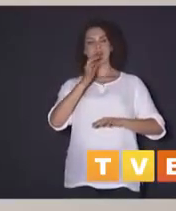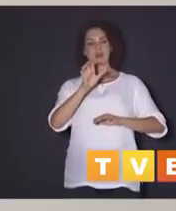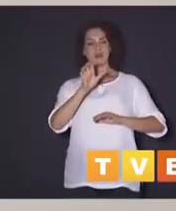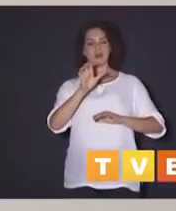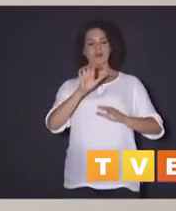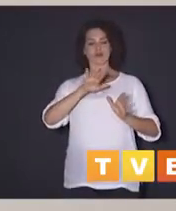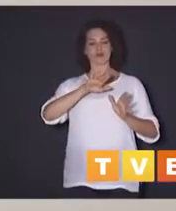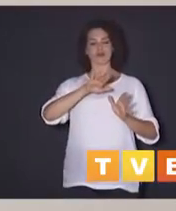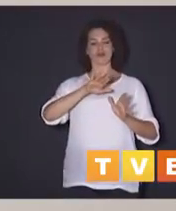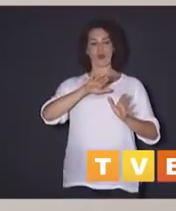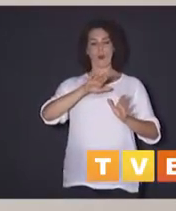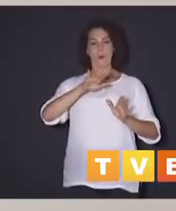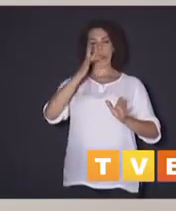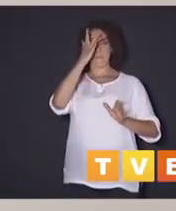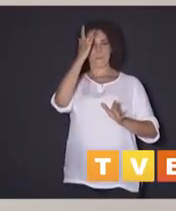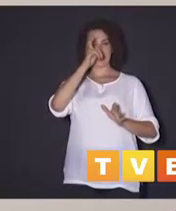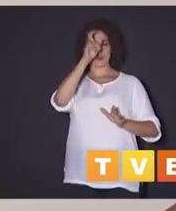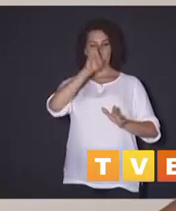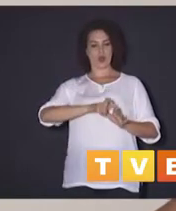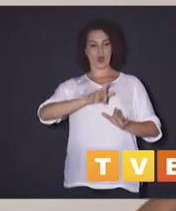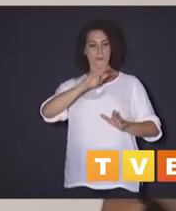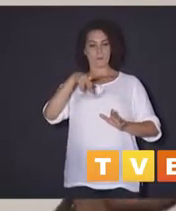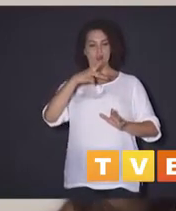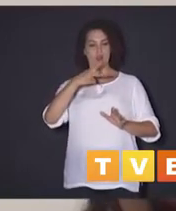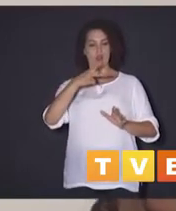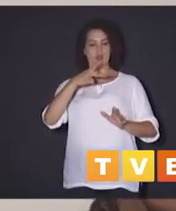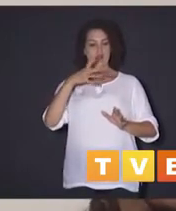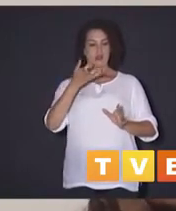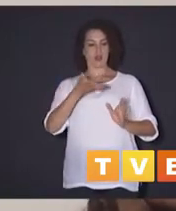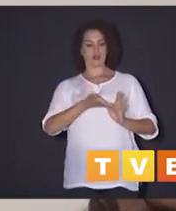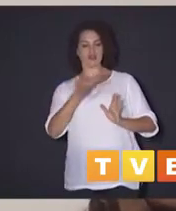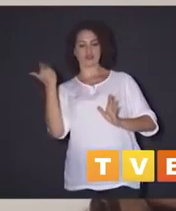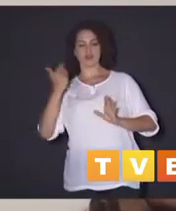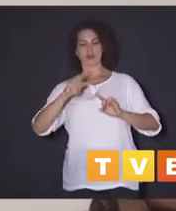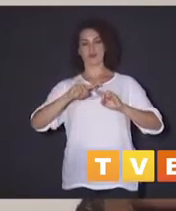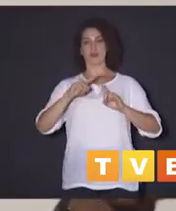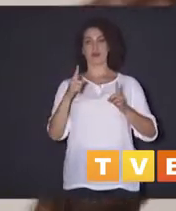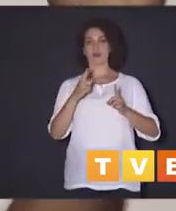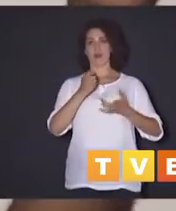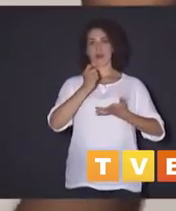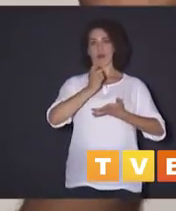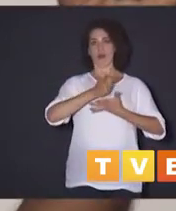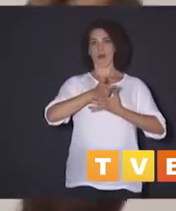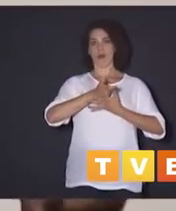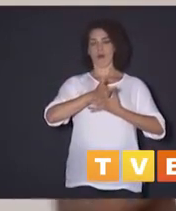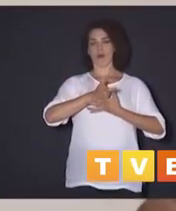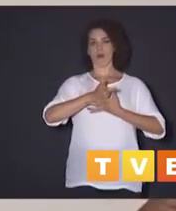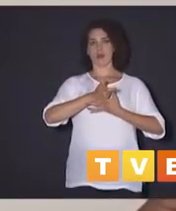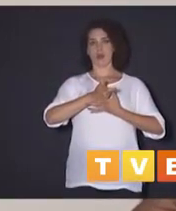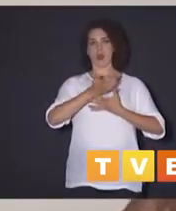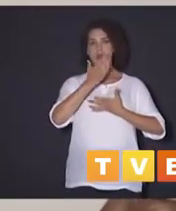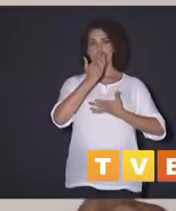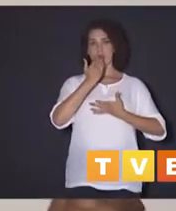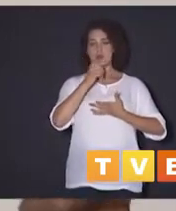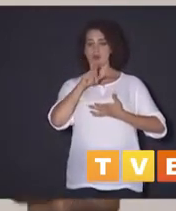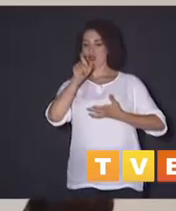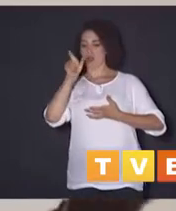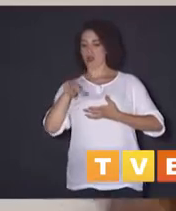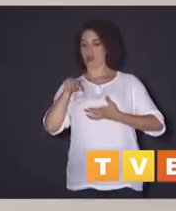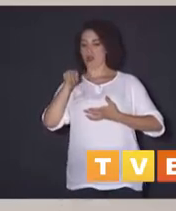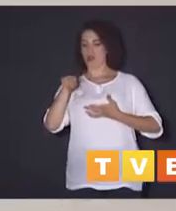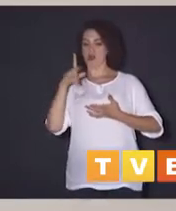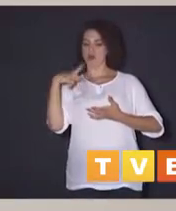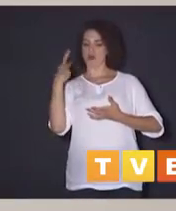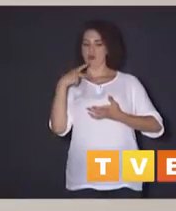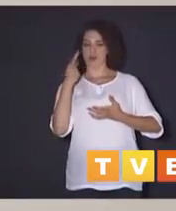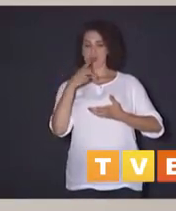não é de um lugar do poder ea gente compra um alimento que aquele político às vezes assim embaixo né na